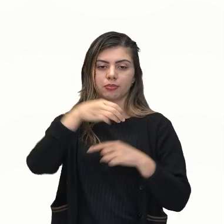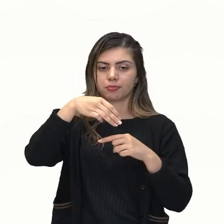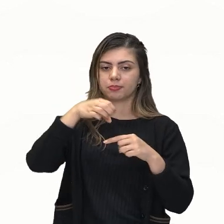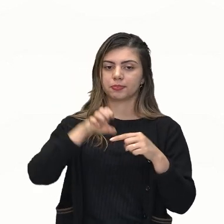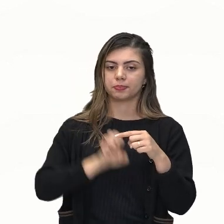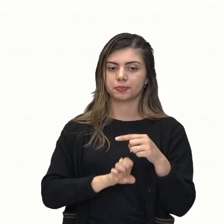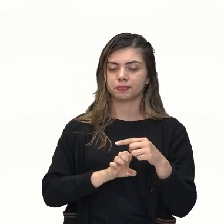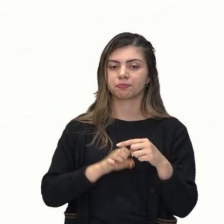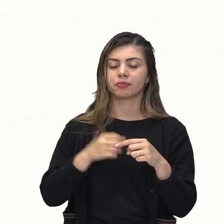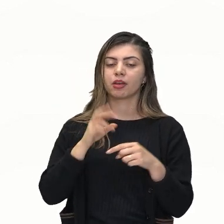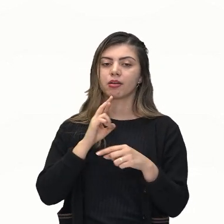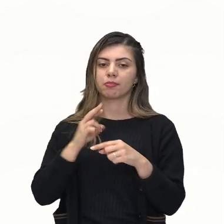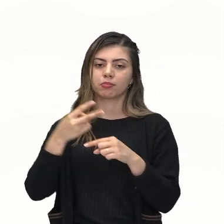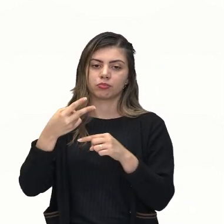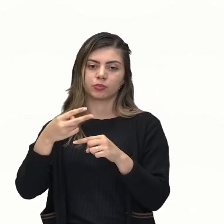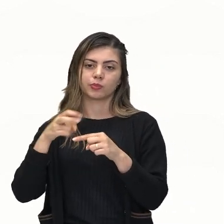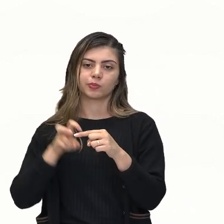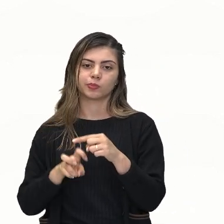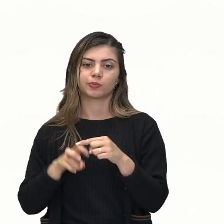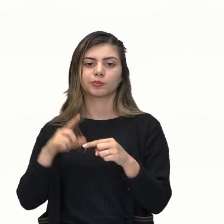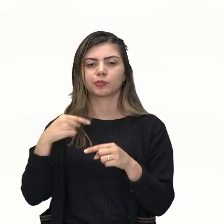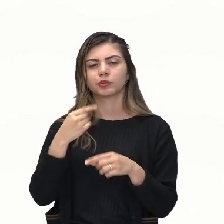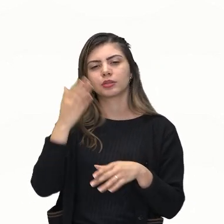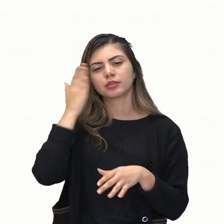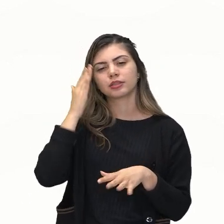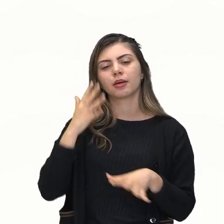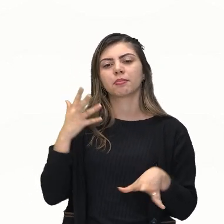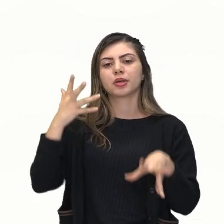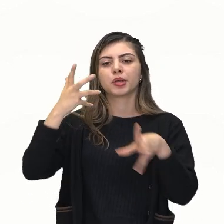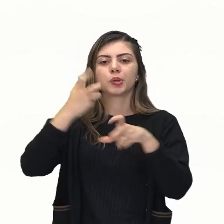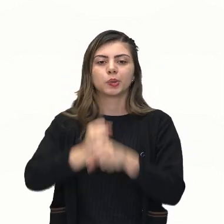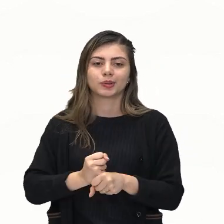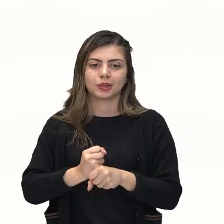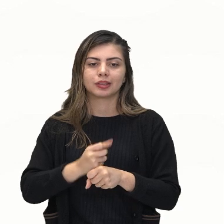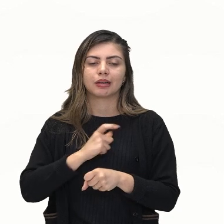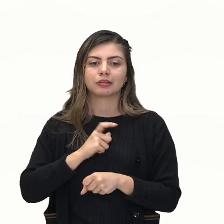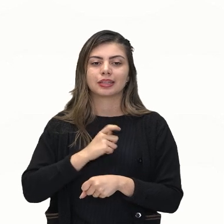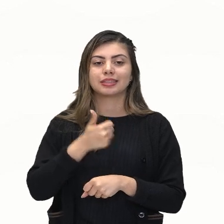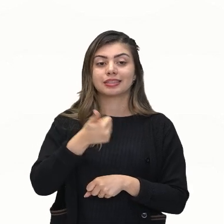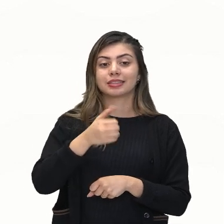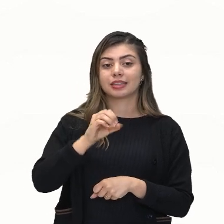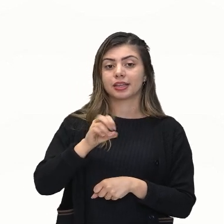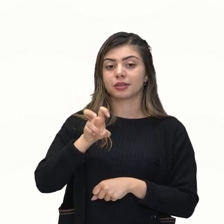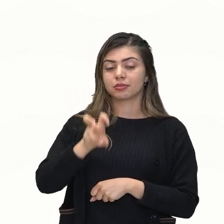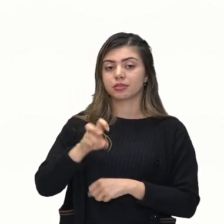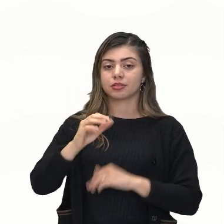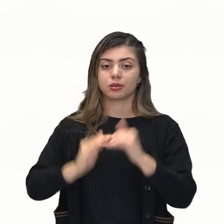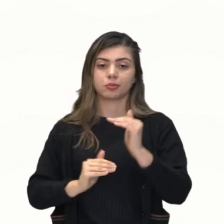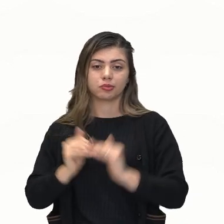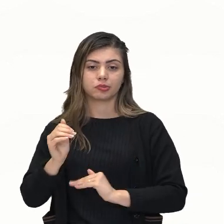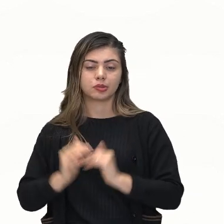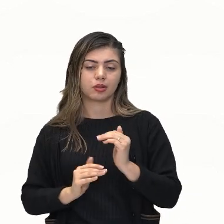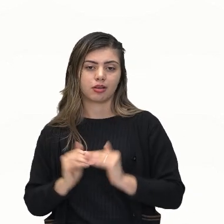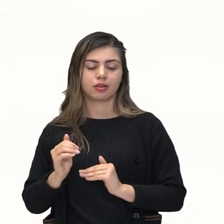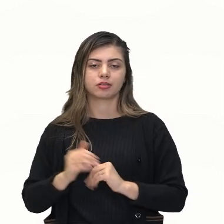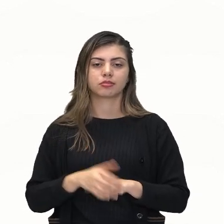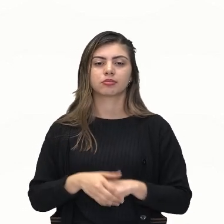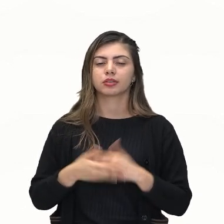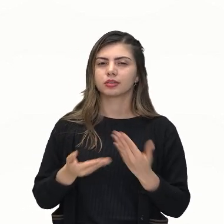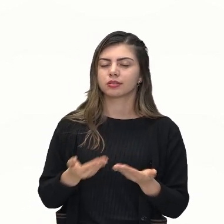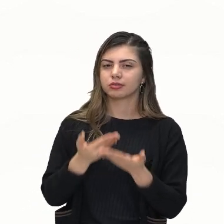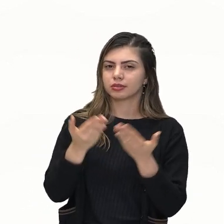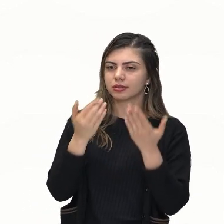total, entre médicos e enfermeiros, há 105 profissionais, olha só então aqui a